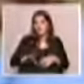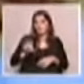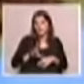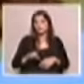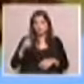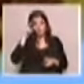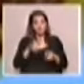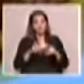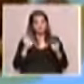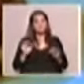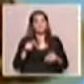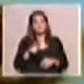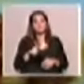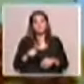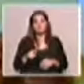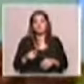foi colocada, enfim,